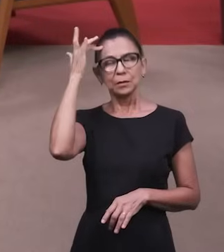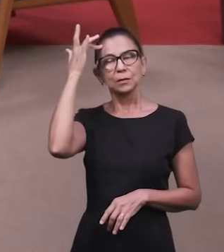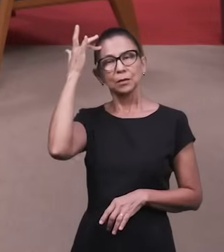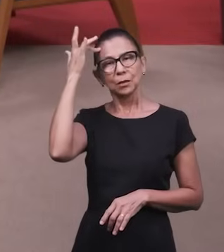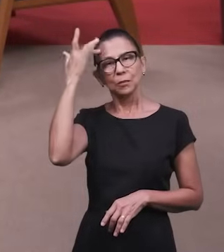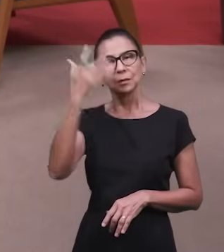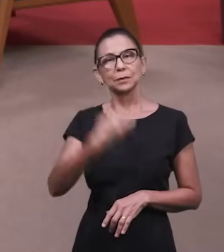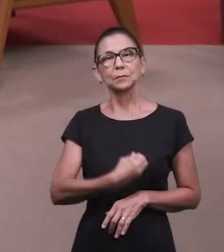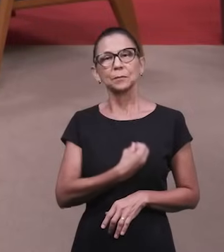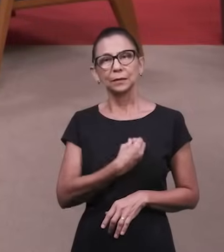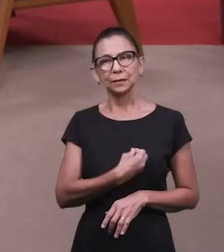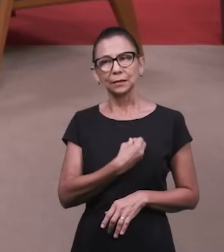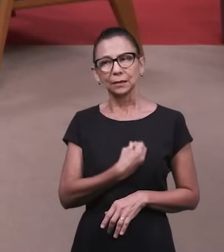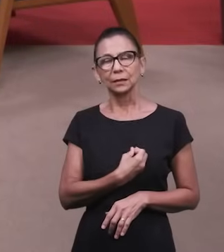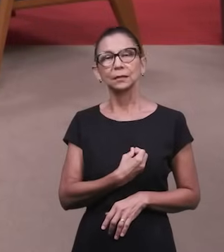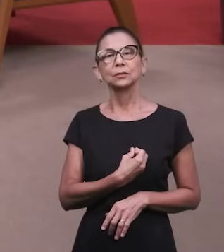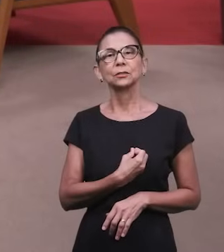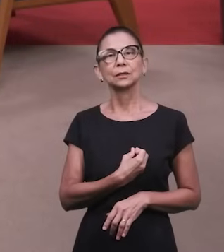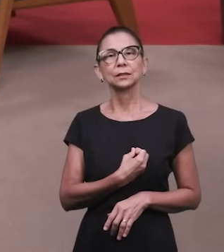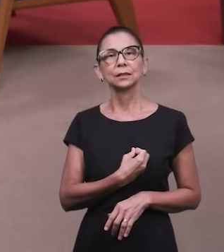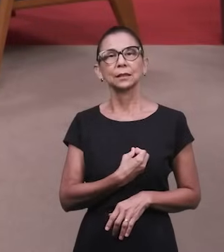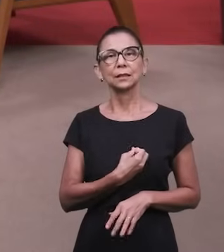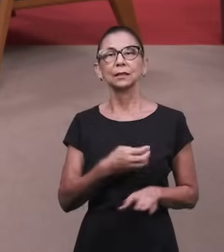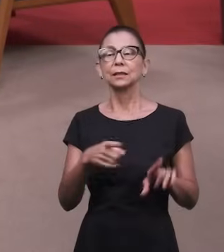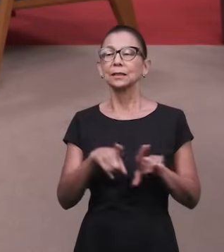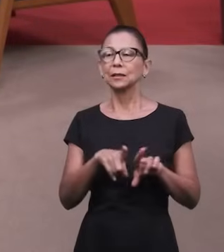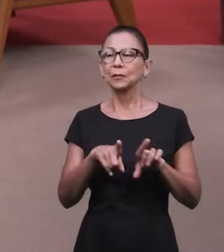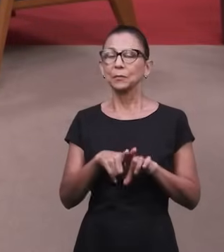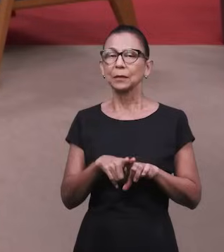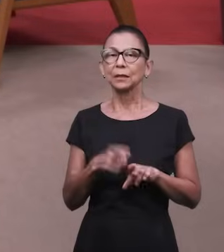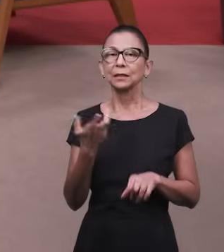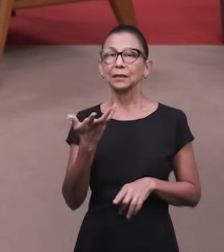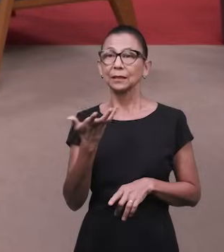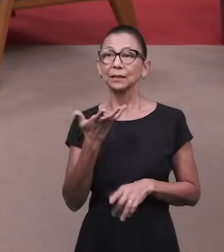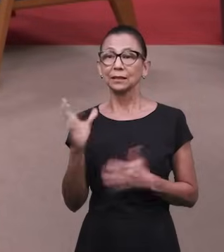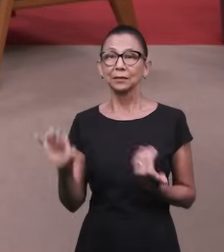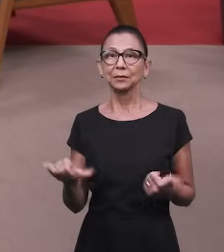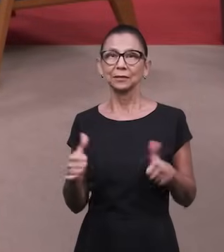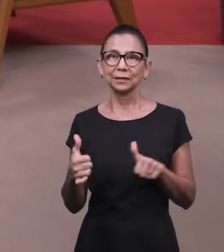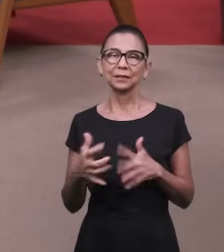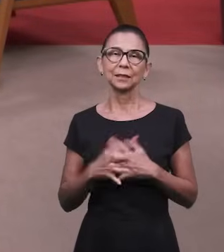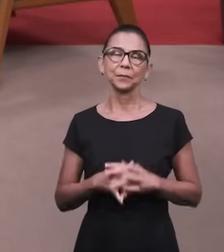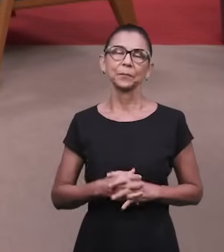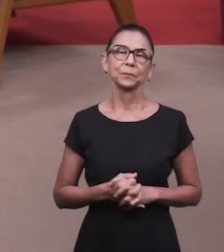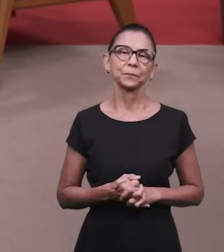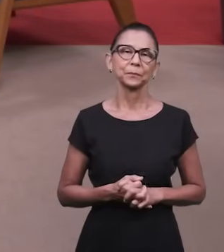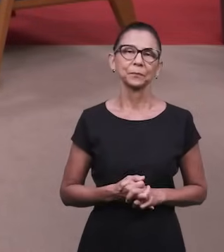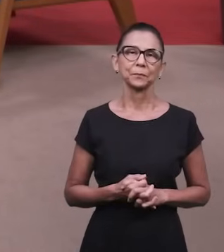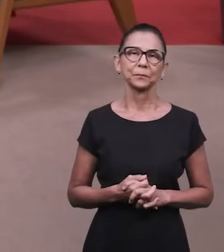né, desejosas de se batizar. Louvado seja o nome do Senhor. Nós estamos agora colhendo os